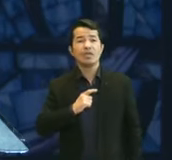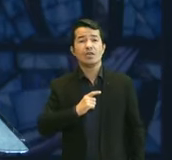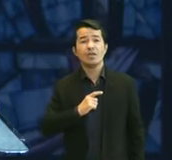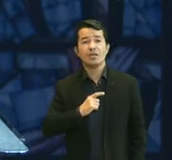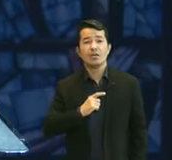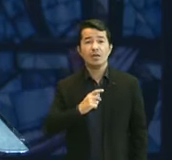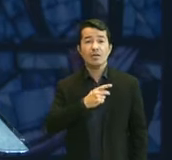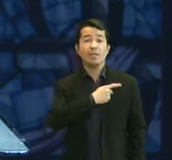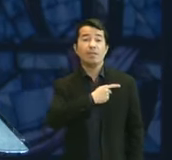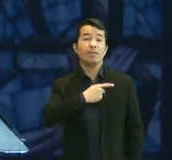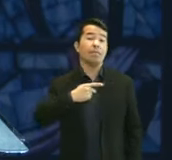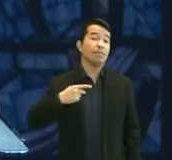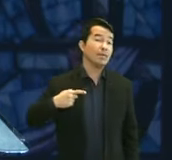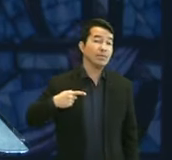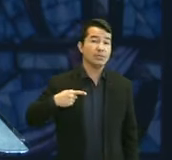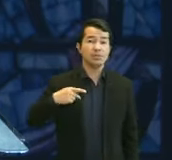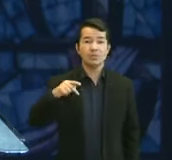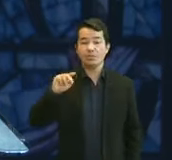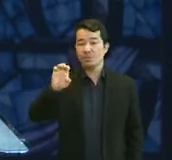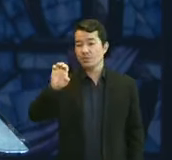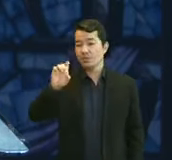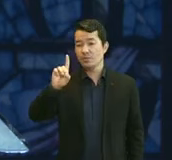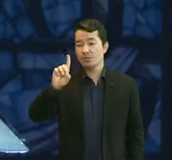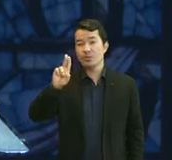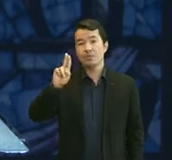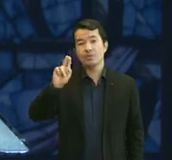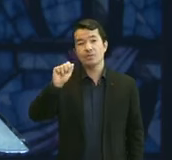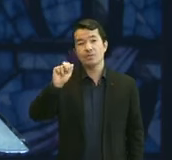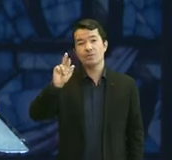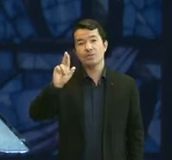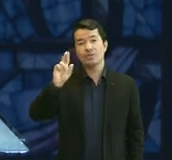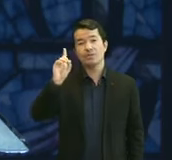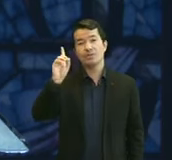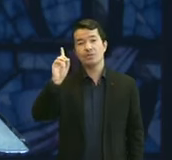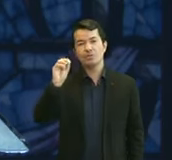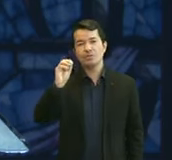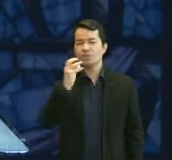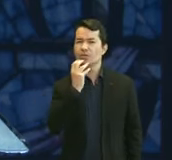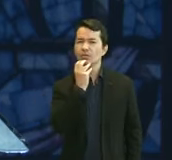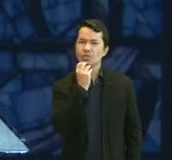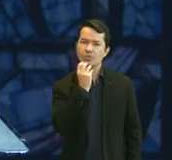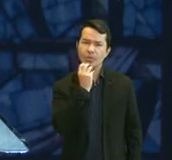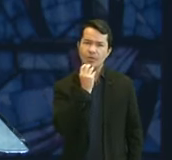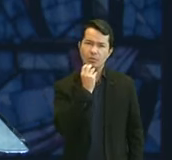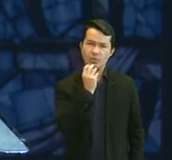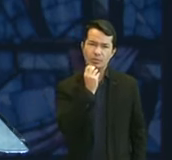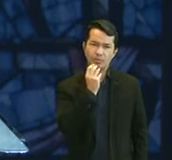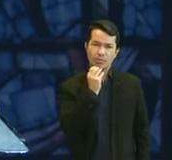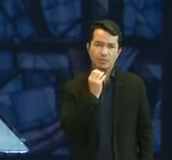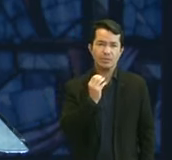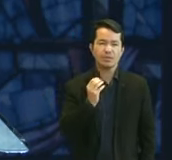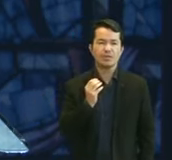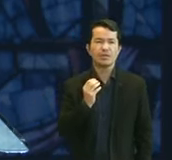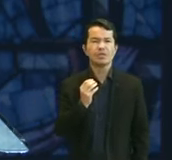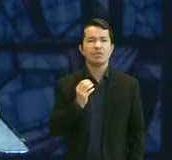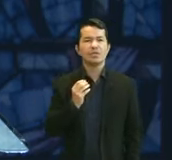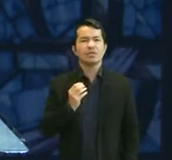pastor Eduardo Zdrojewski, pastor da primeira igreja quadrangular aqui em